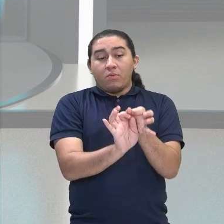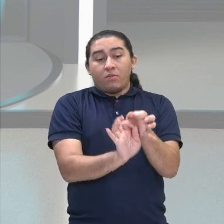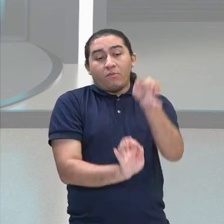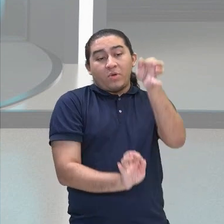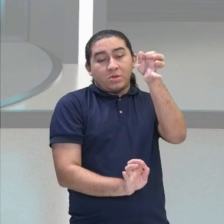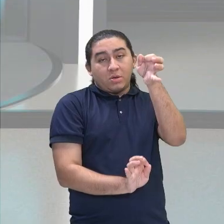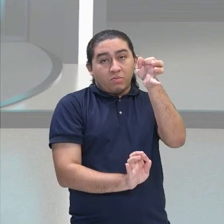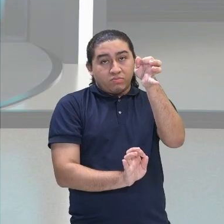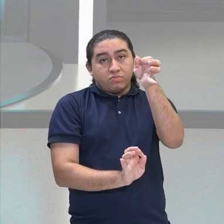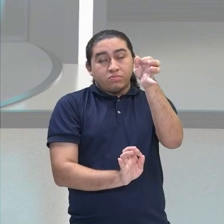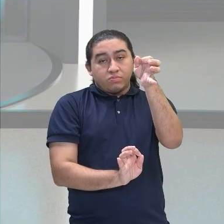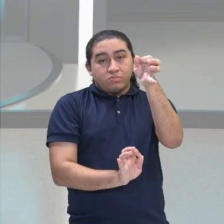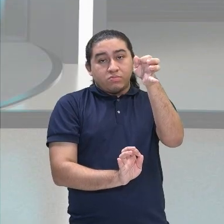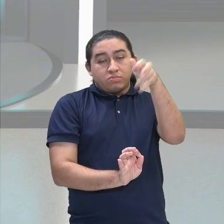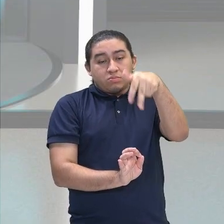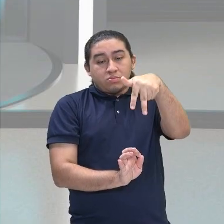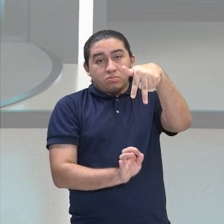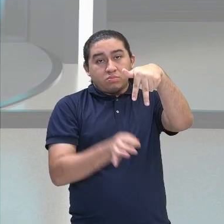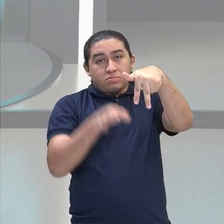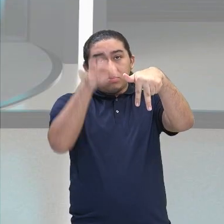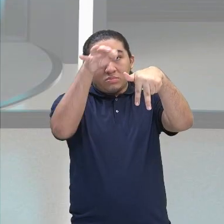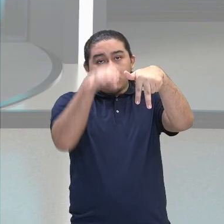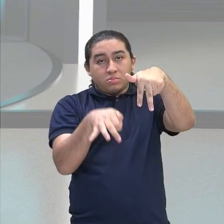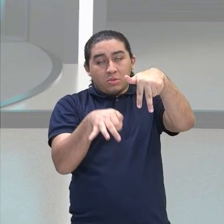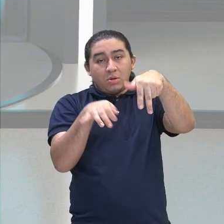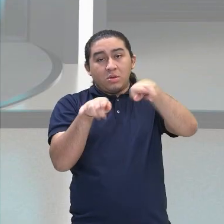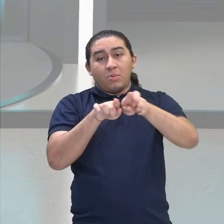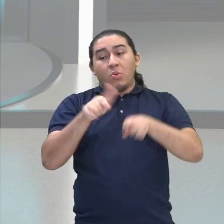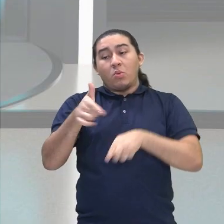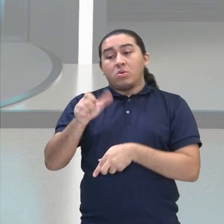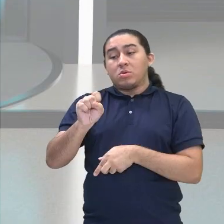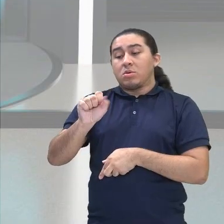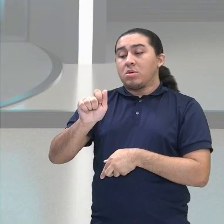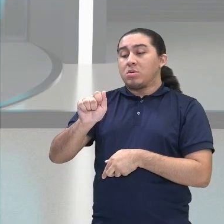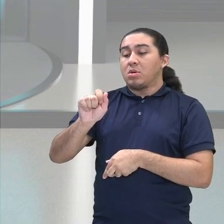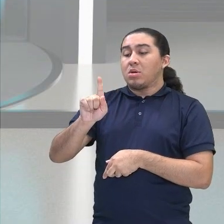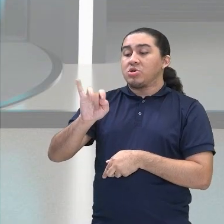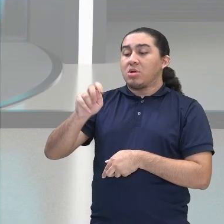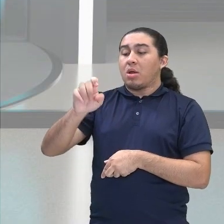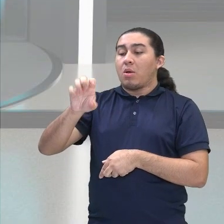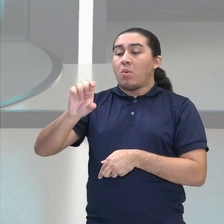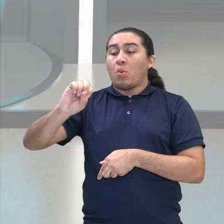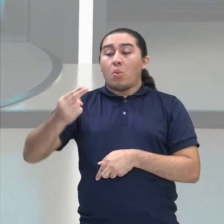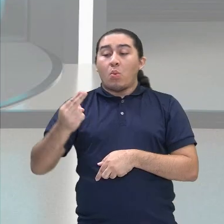ali o frontal. Eu tenho o sagital ou o transversal também.